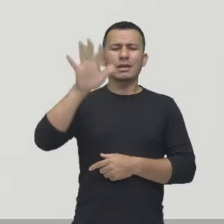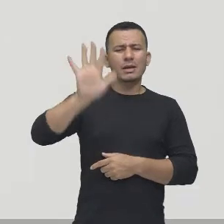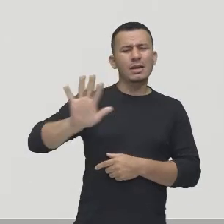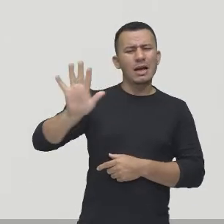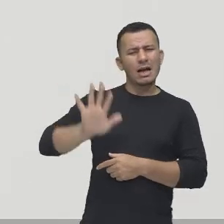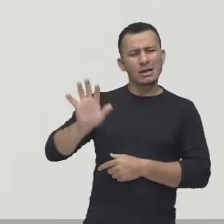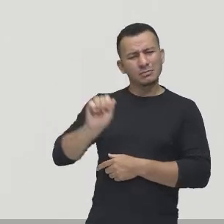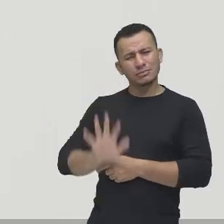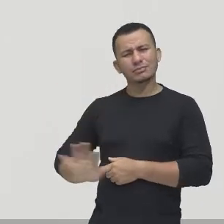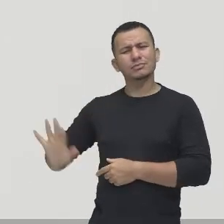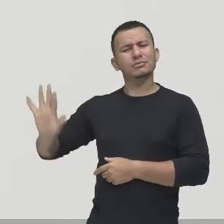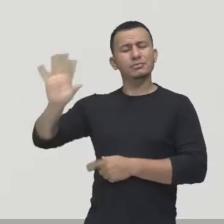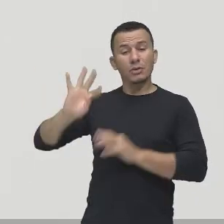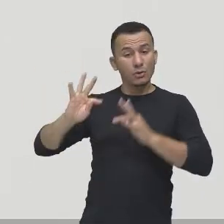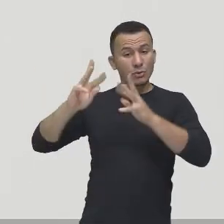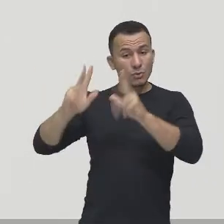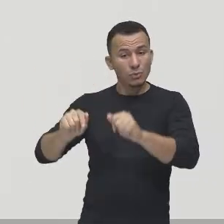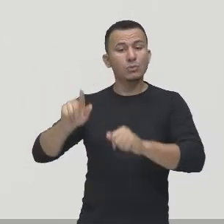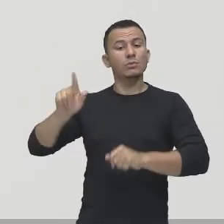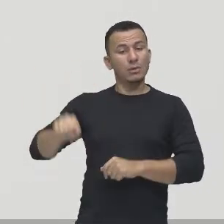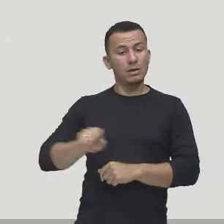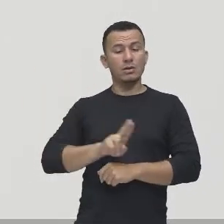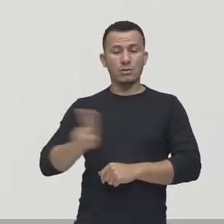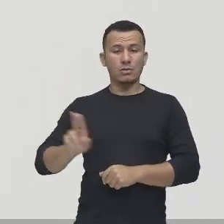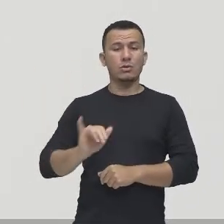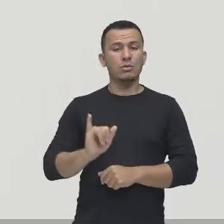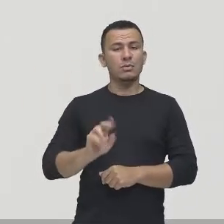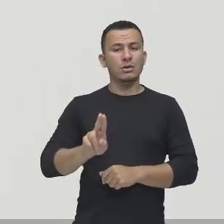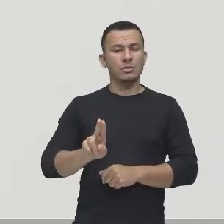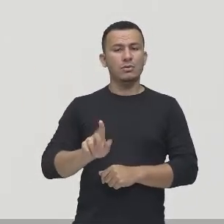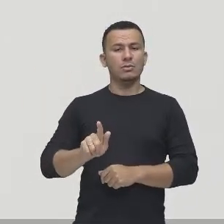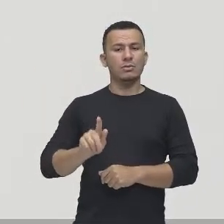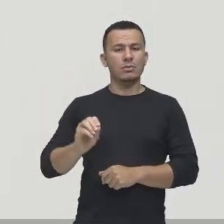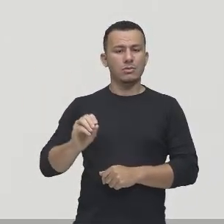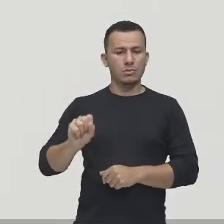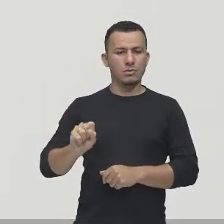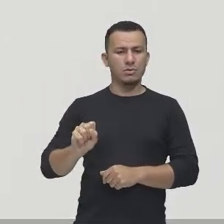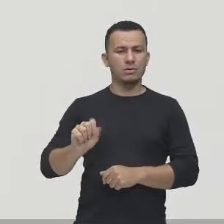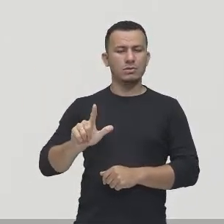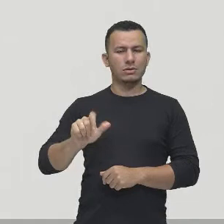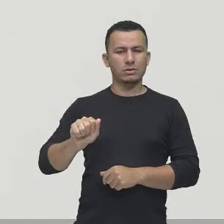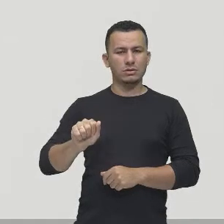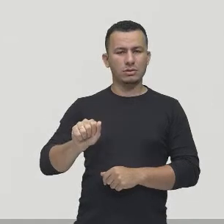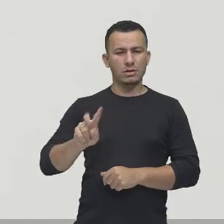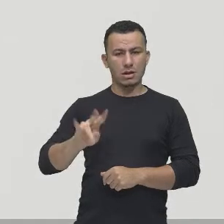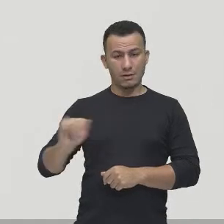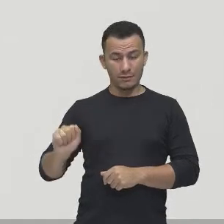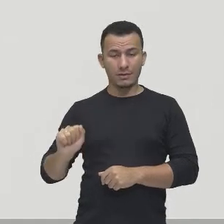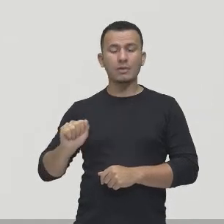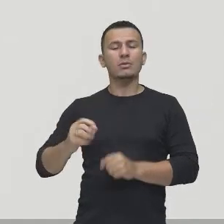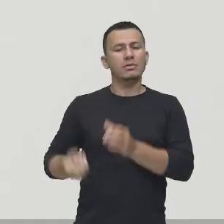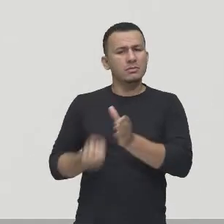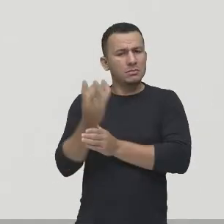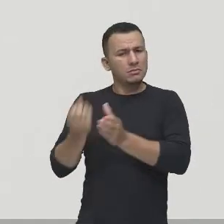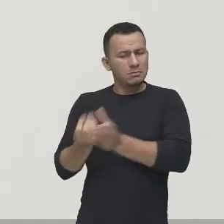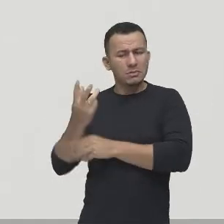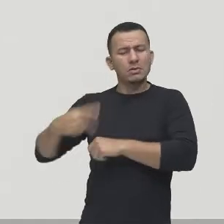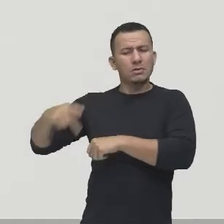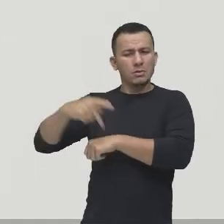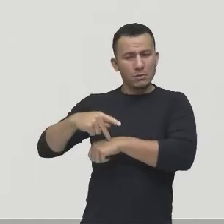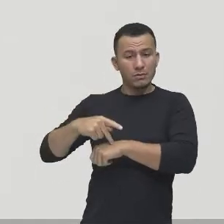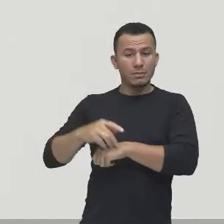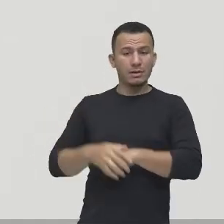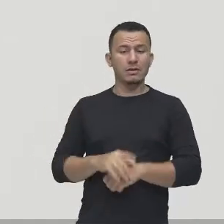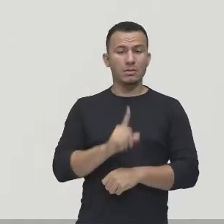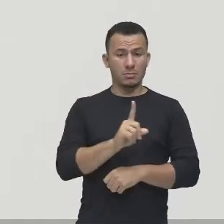Tudo isso aqui era Iugoslávia, né? Toda essa área aí que a gente está vendo. E aí foi se tornando novos países. 1991,